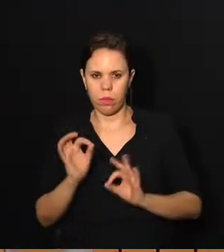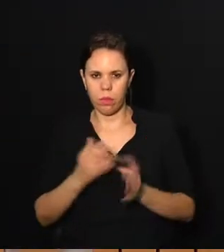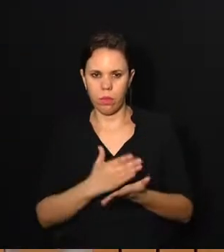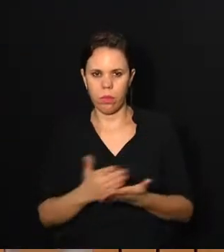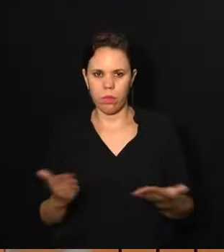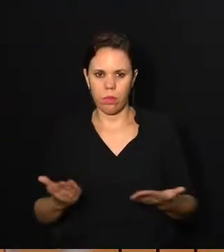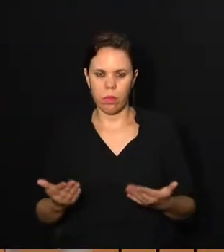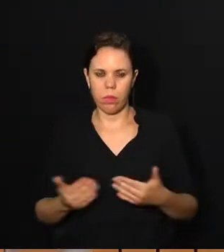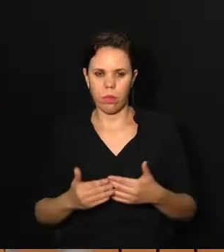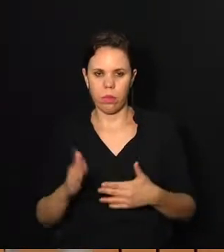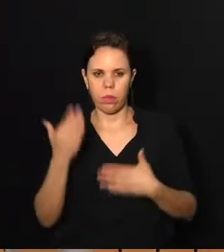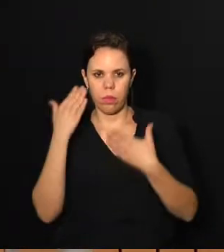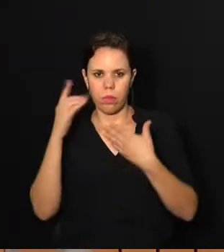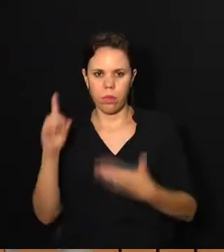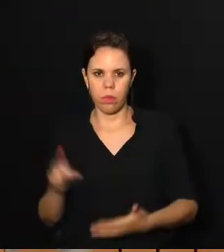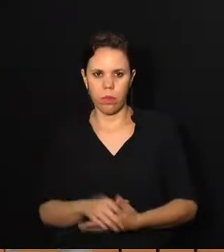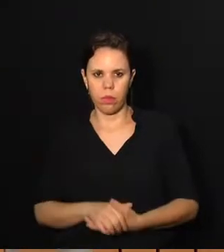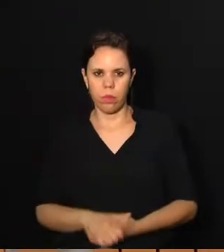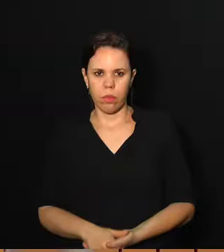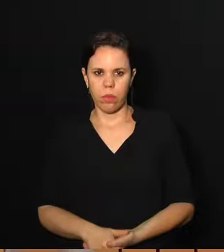agora, graças a Deus,